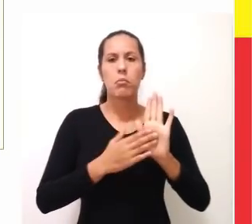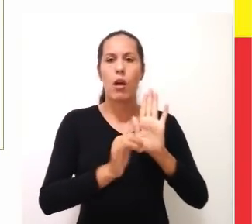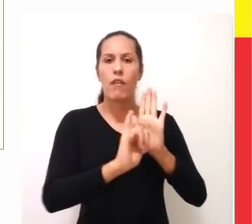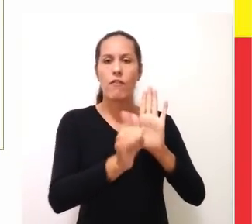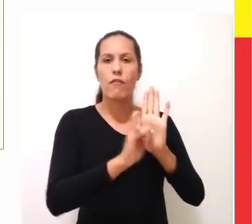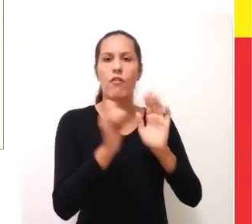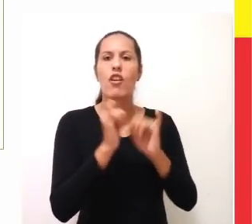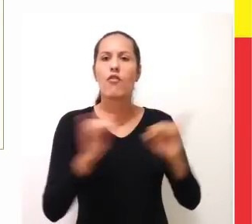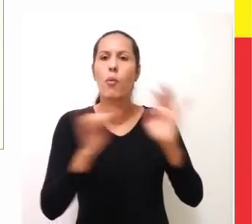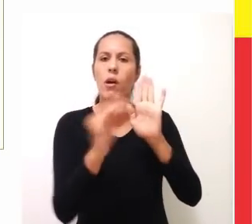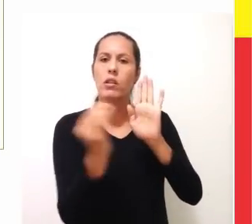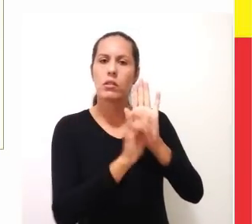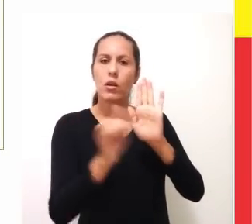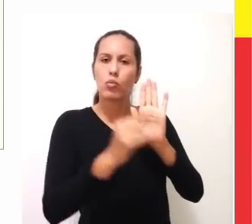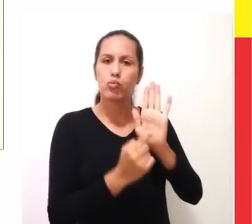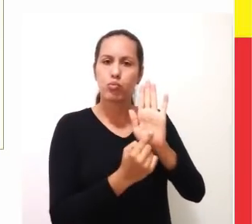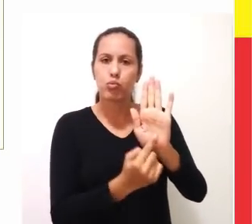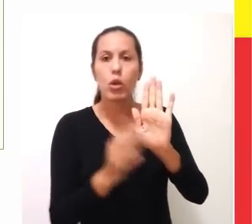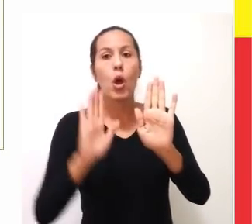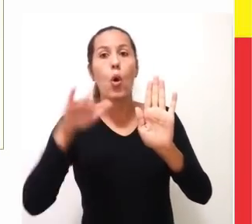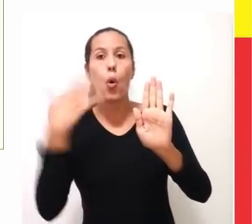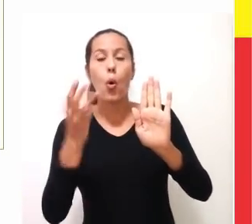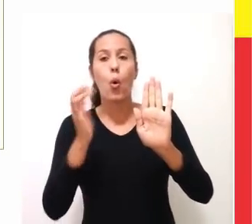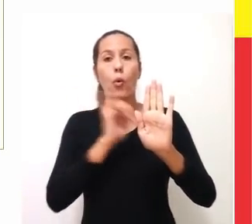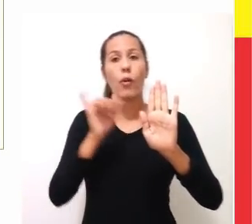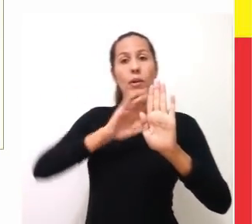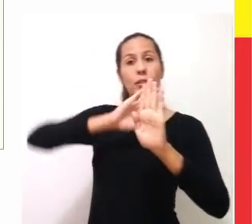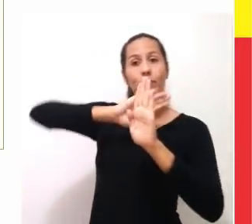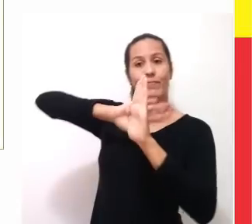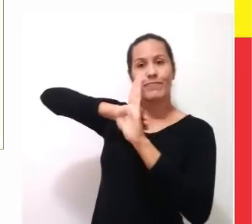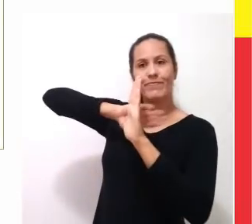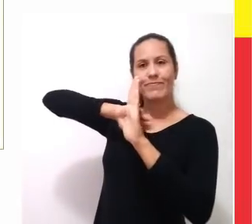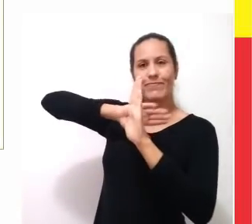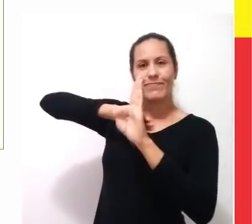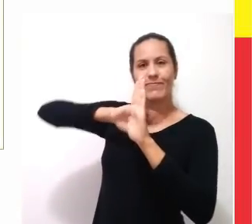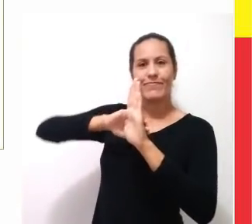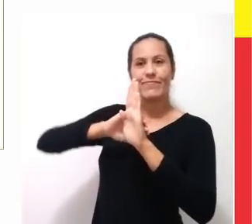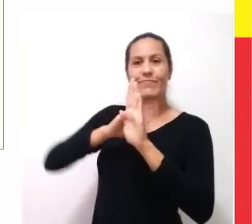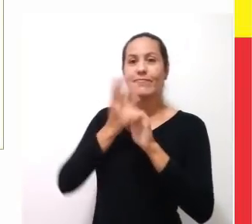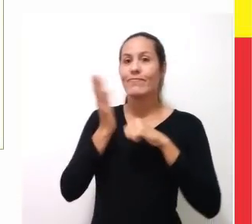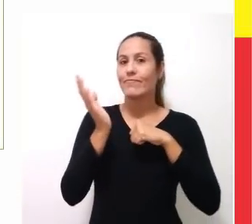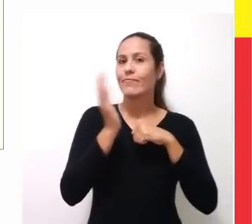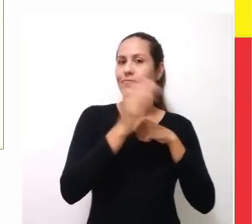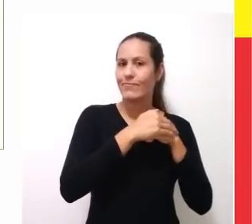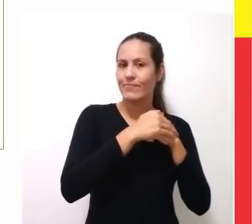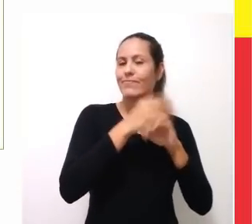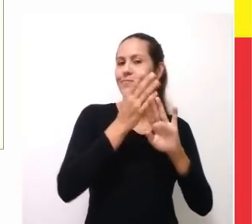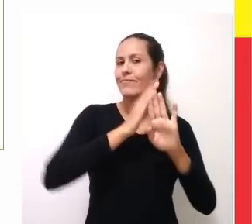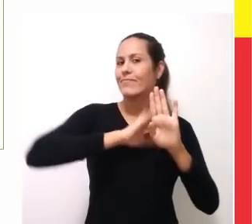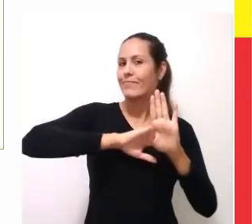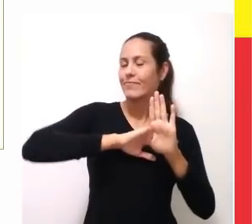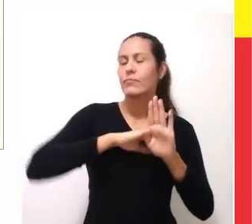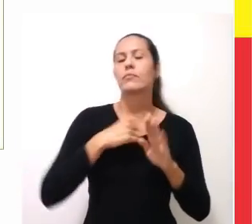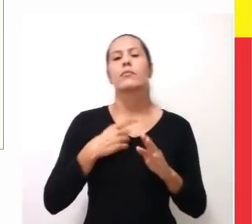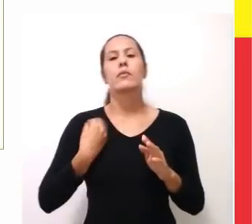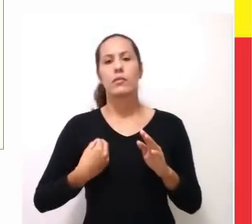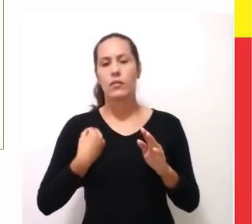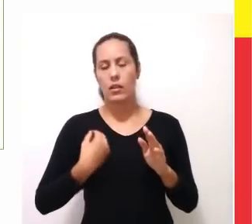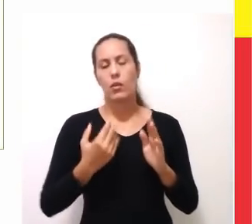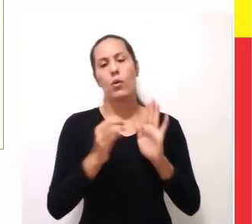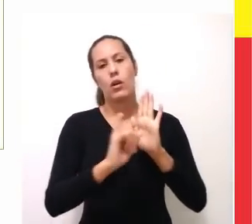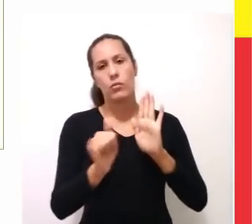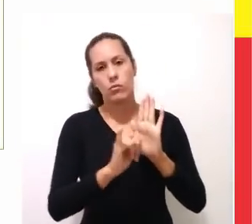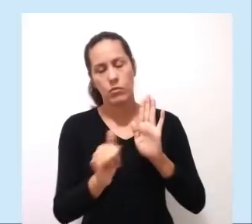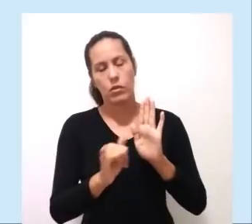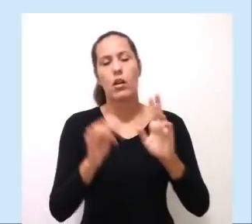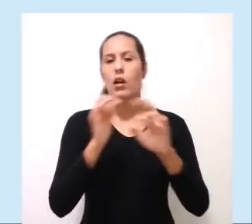forma explícita ou implícita a opinião do seu autor, de uma instituição que veicula o texto acerca de tal tópico. Então, há